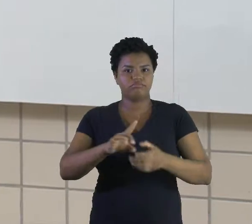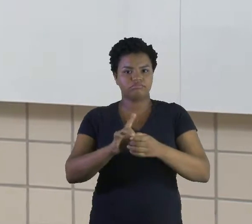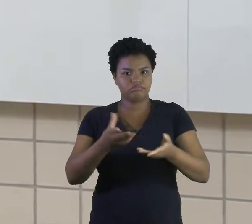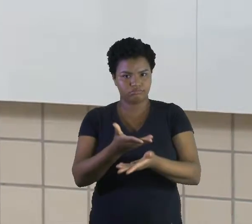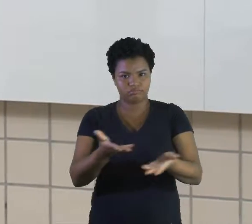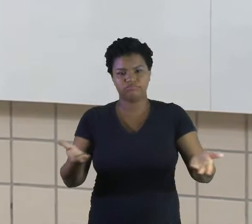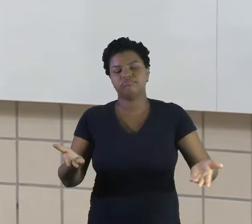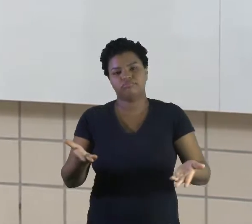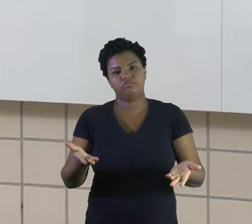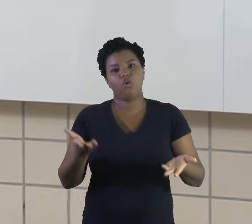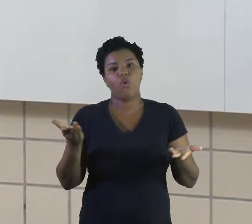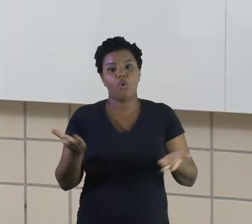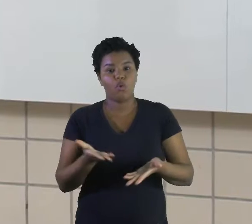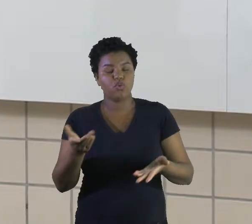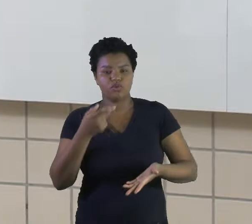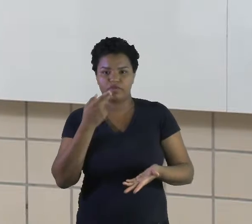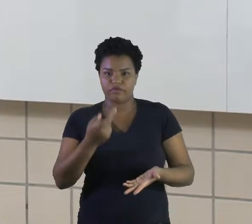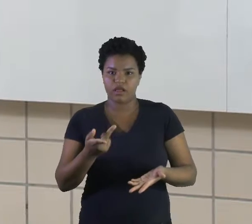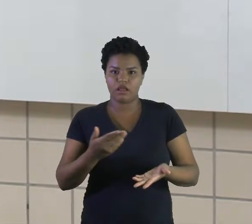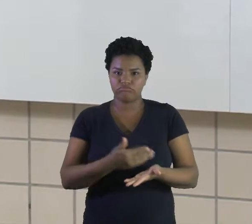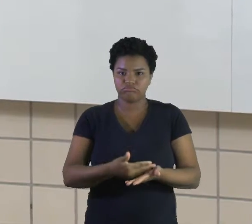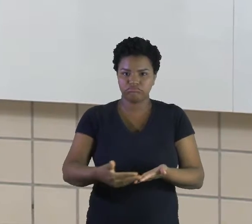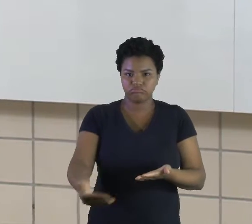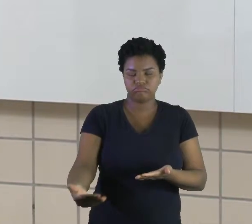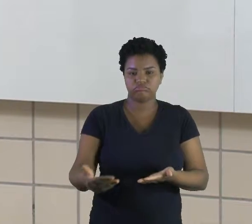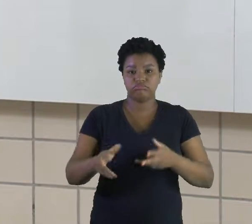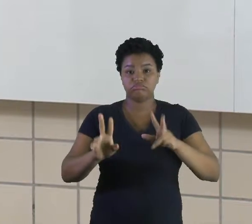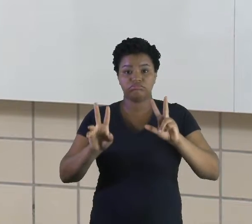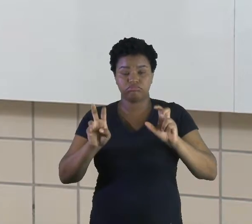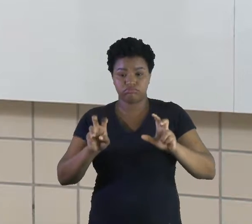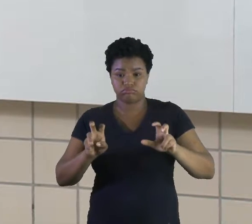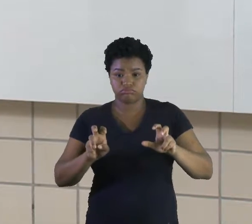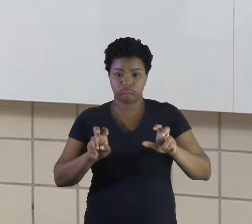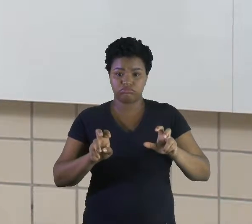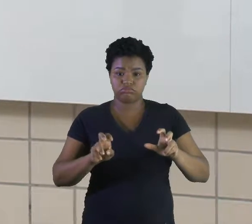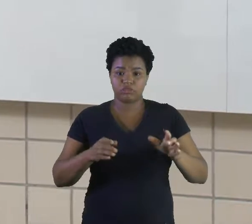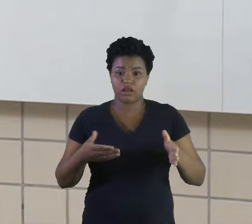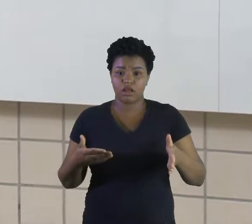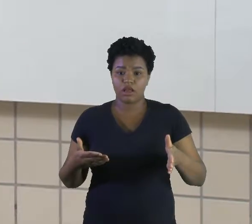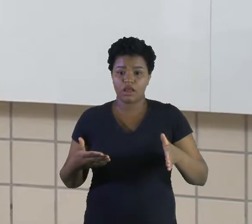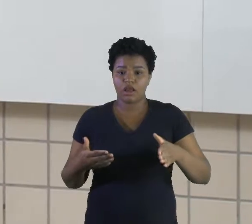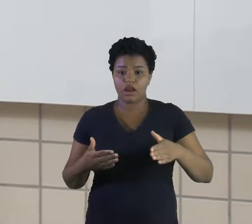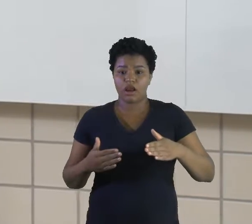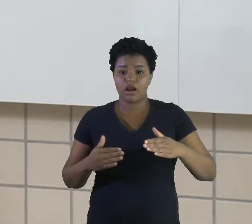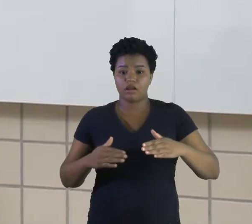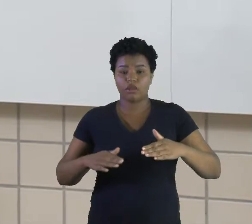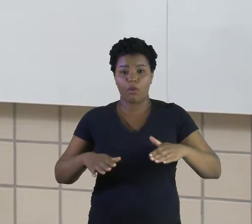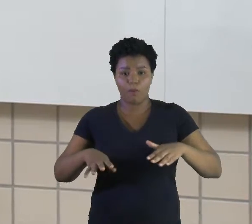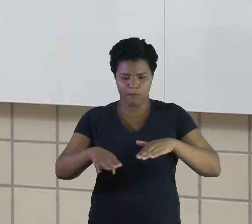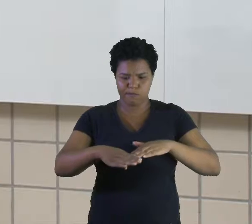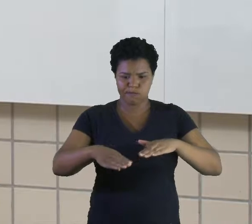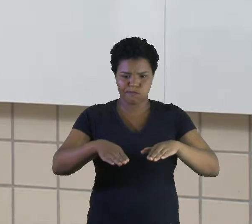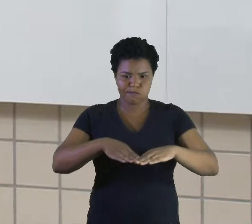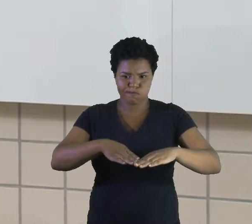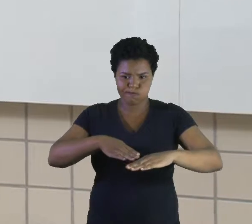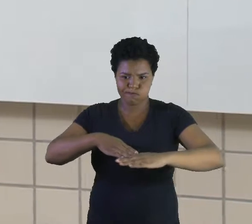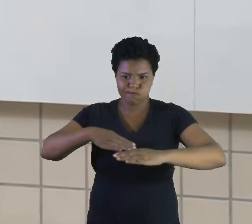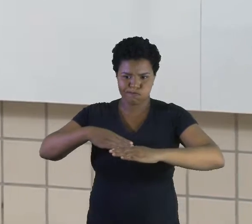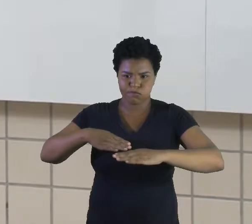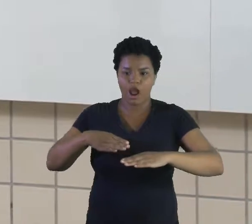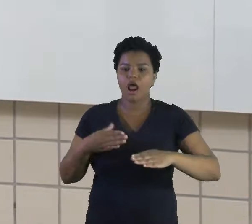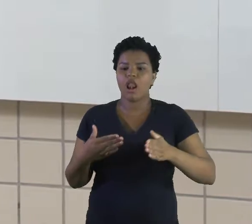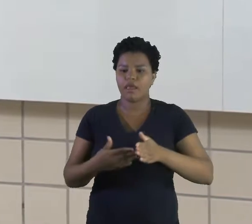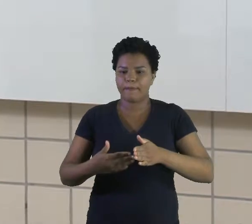Hoje nós começaremos a falar sobre os limites das placas tectônicas. E,